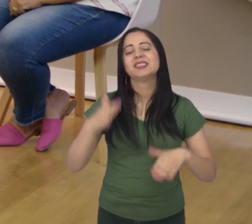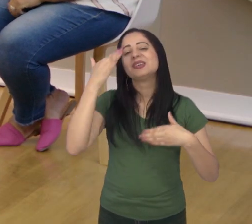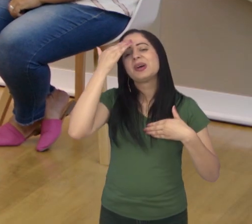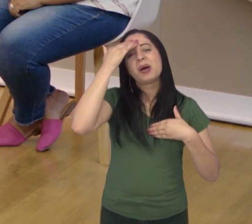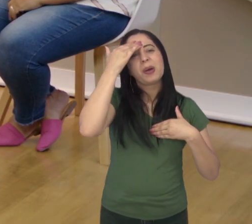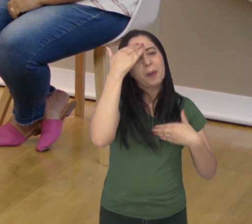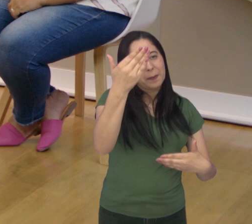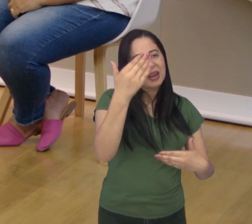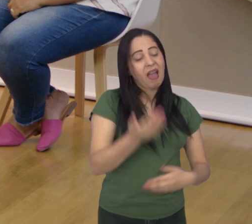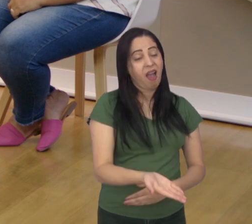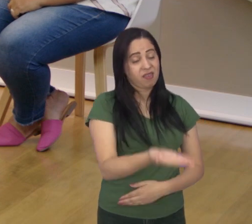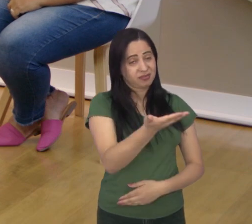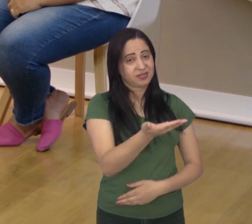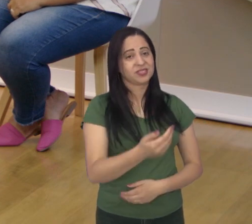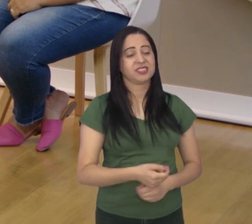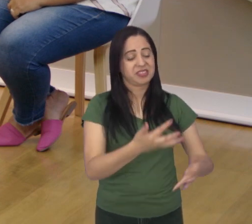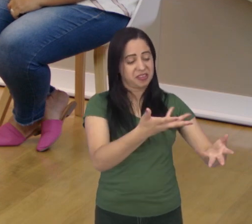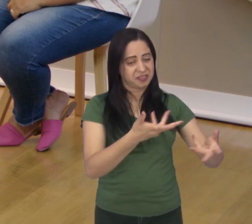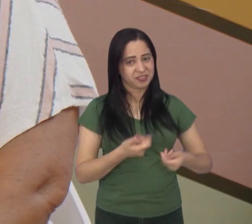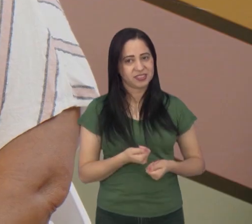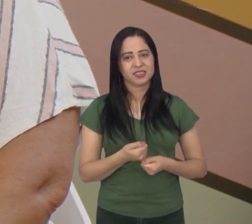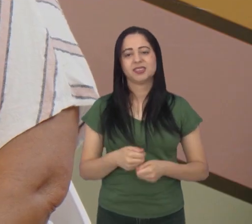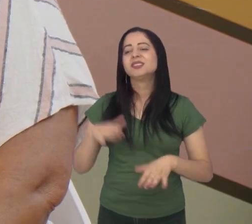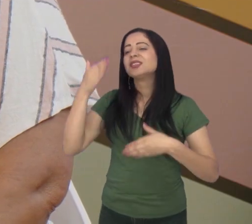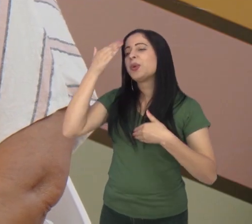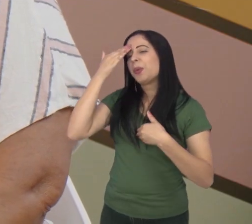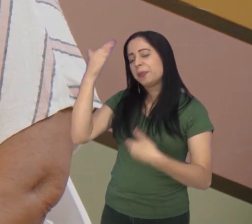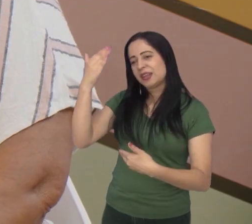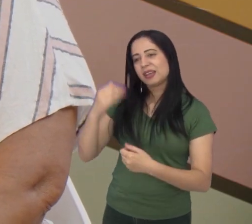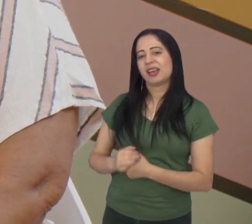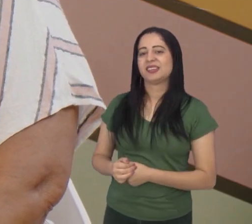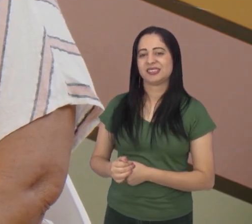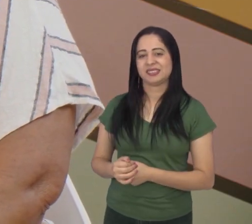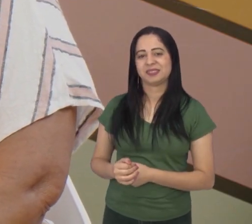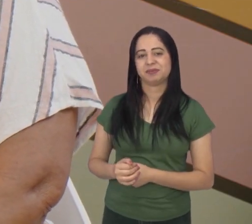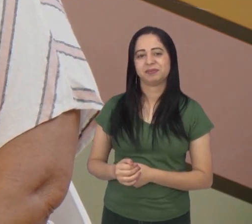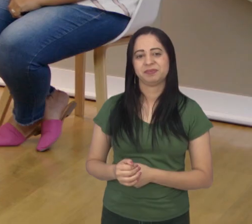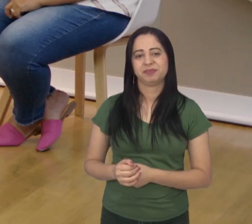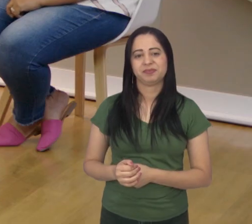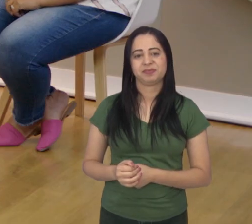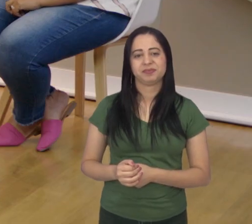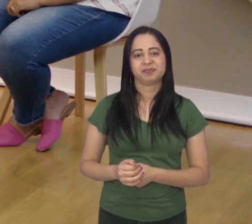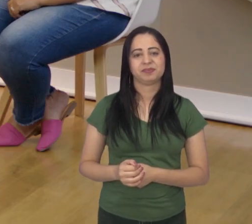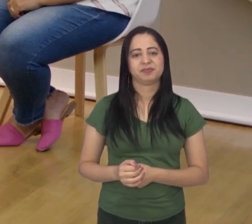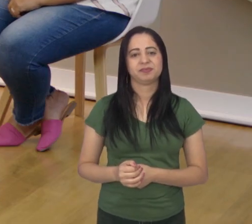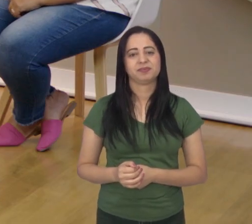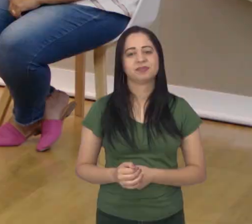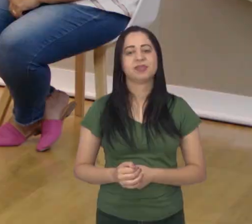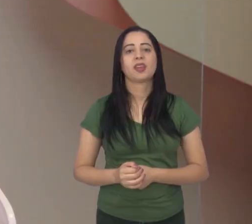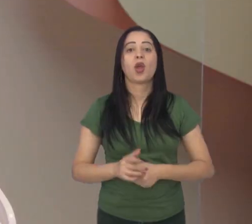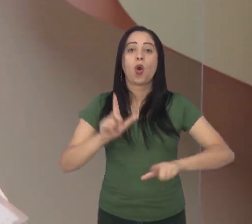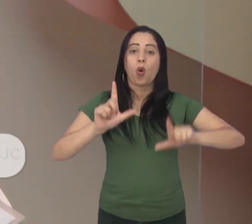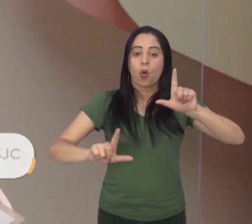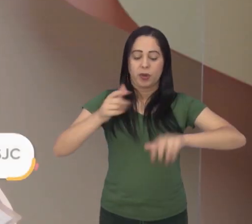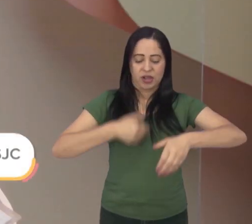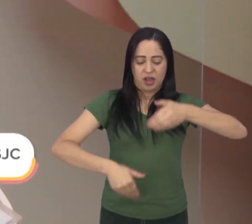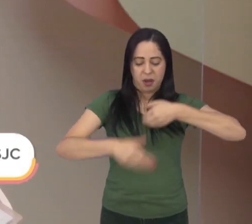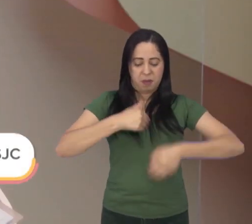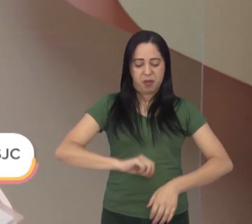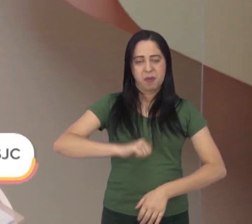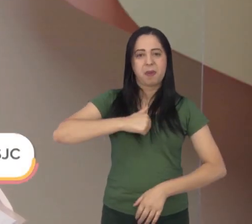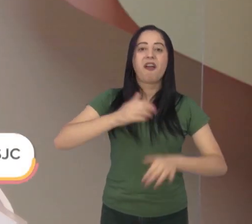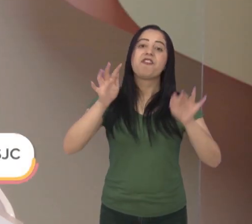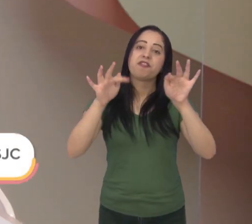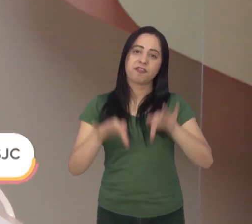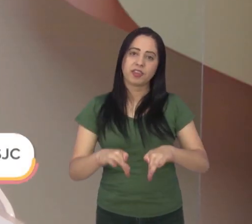muito obrigada pela sua participação, foi ótimo. Eu que agradeço, foi um prazer, uma alegria. Opa, volta mais vezes. O De Bem com Você de